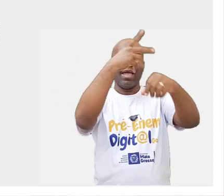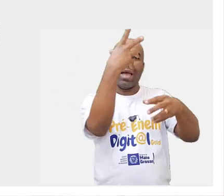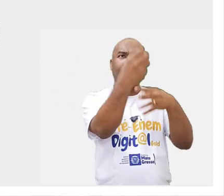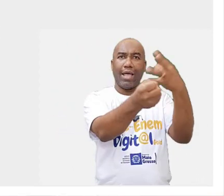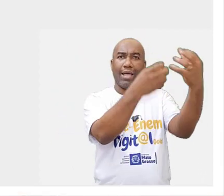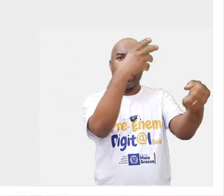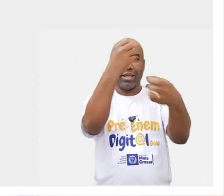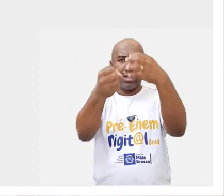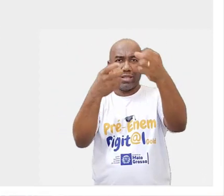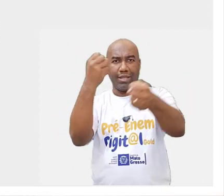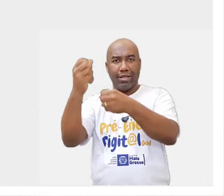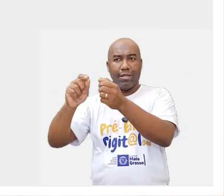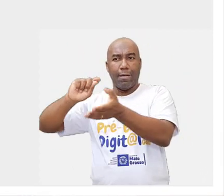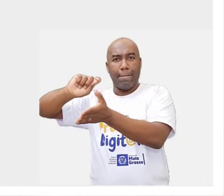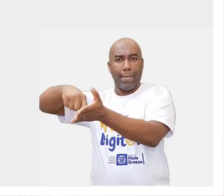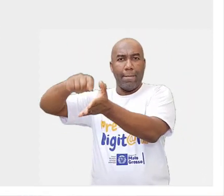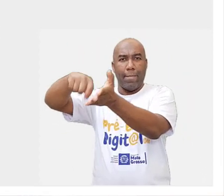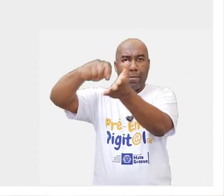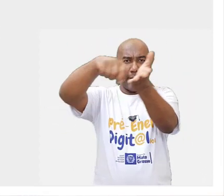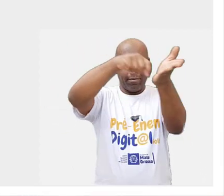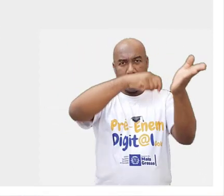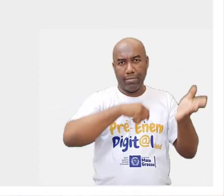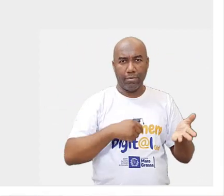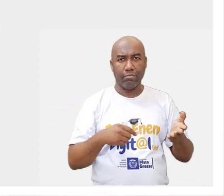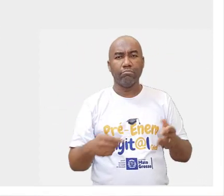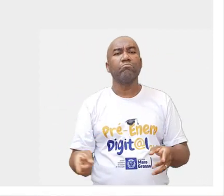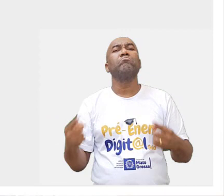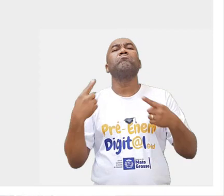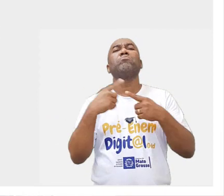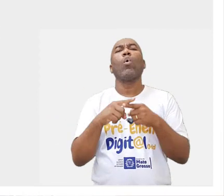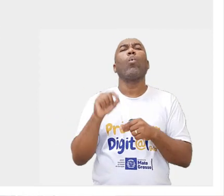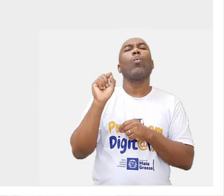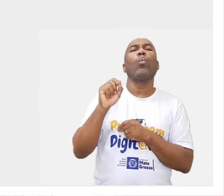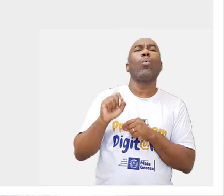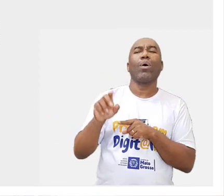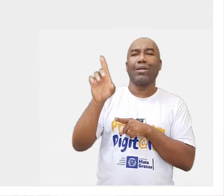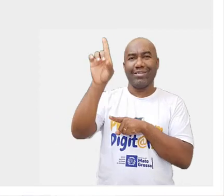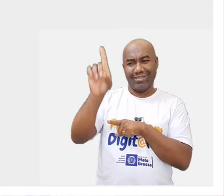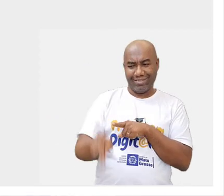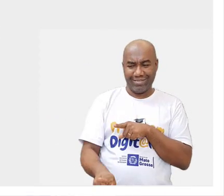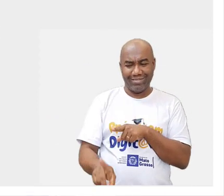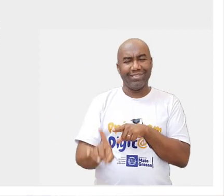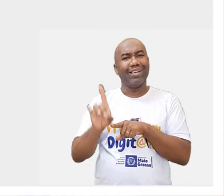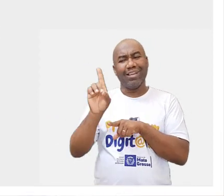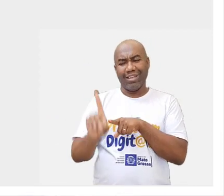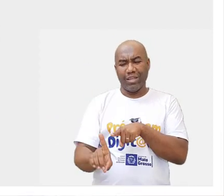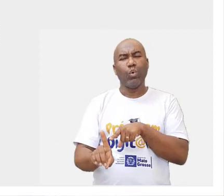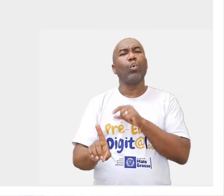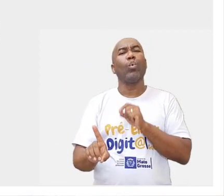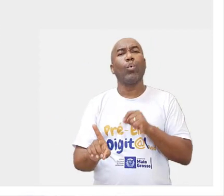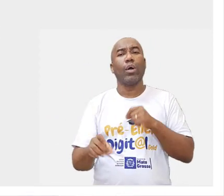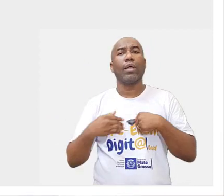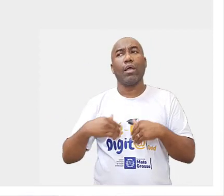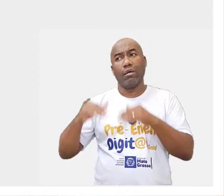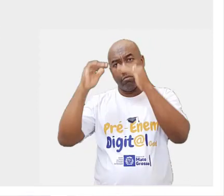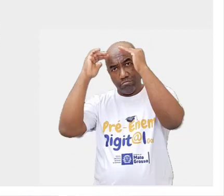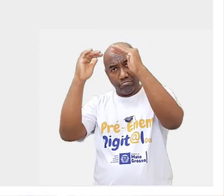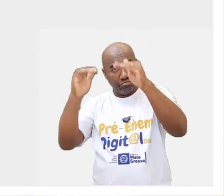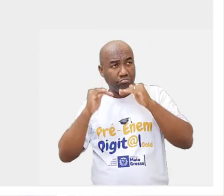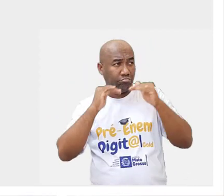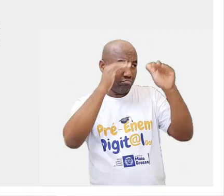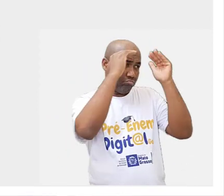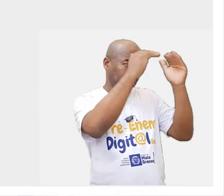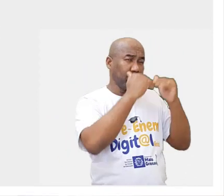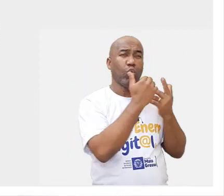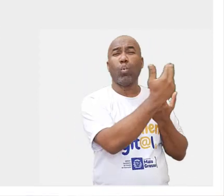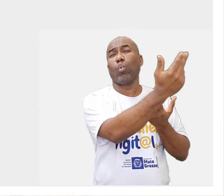esse acordo, eles desejam o quê? Proteger a integridade e dar